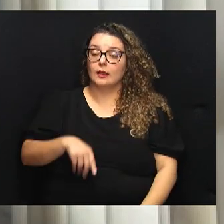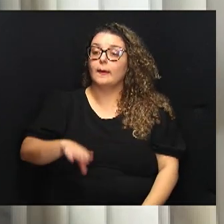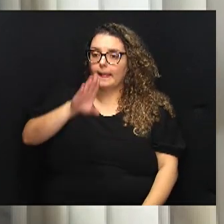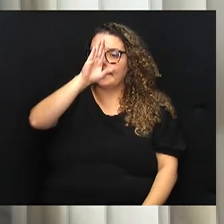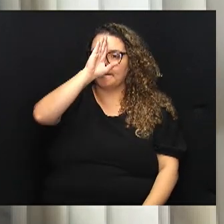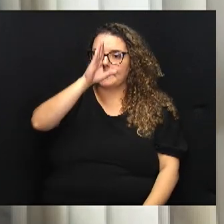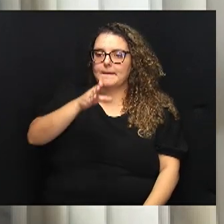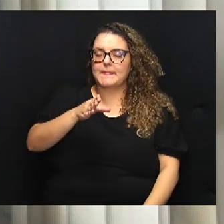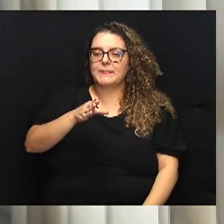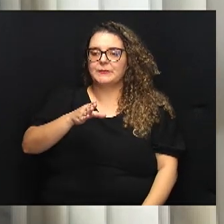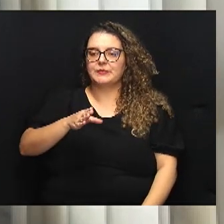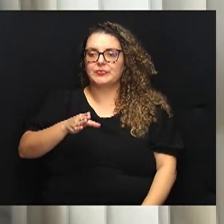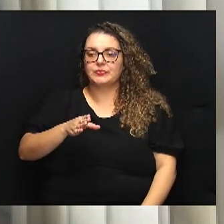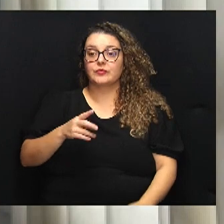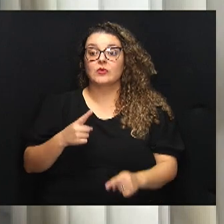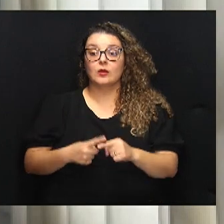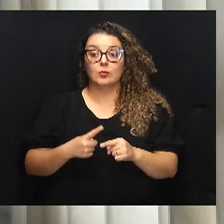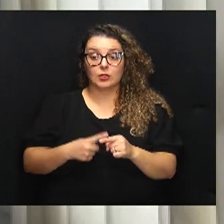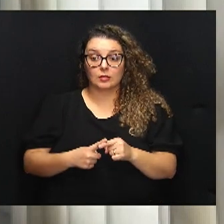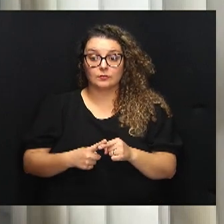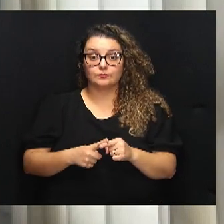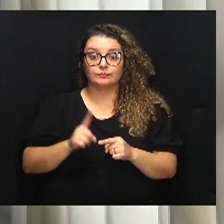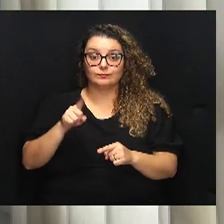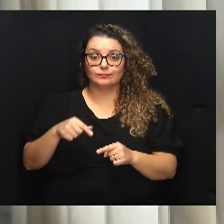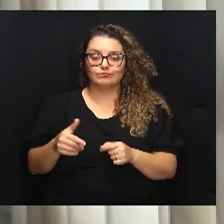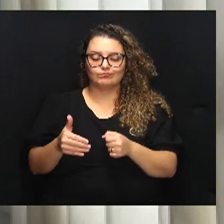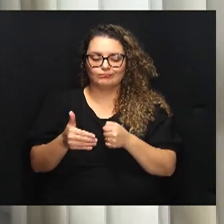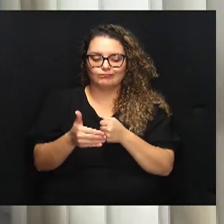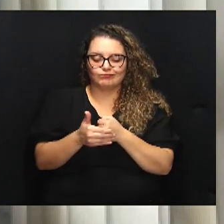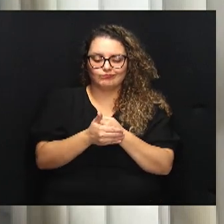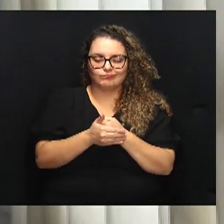principalmente, porque é uma questão silenciosa.